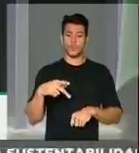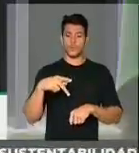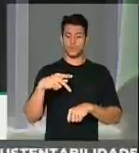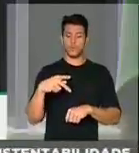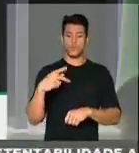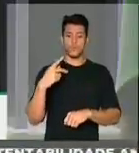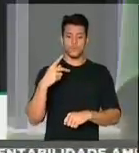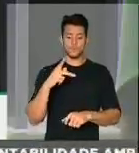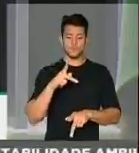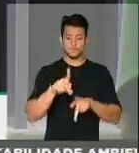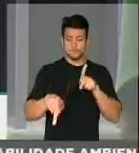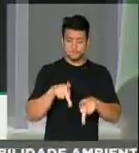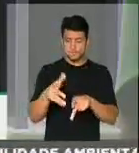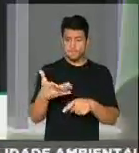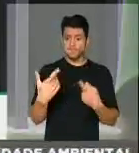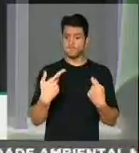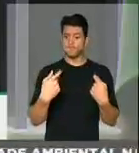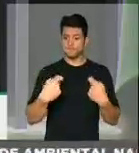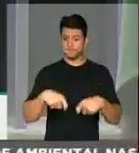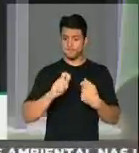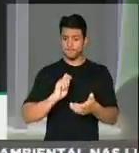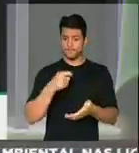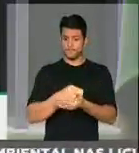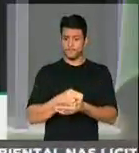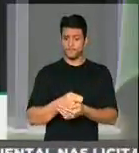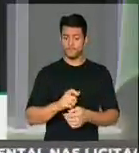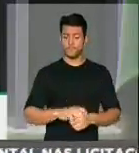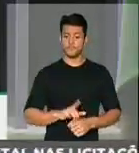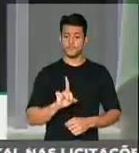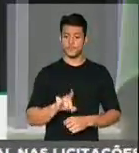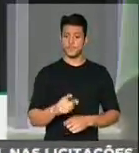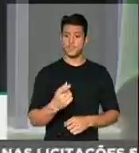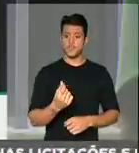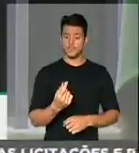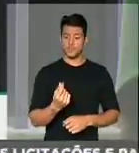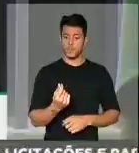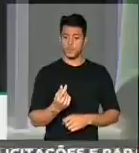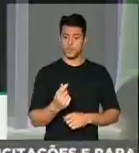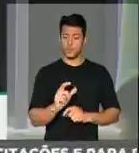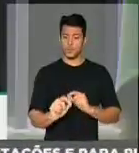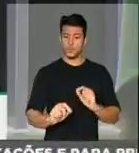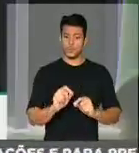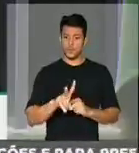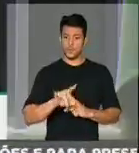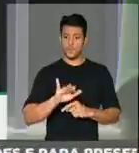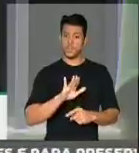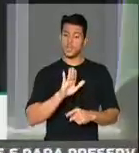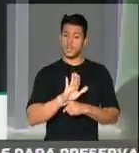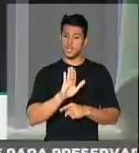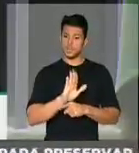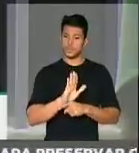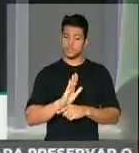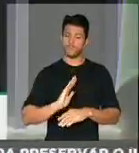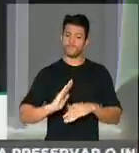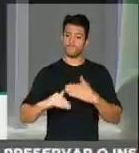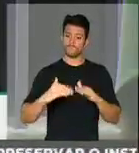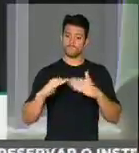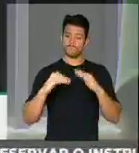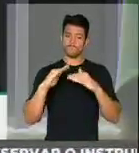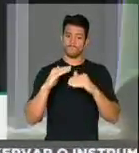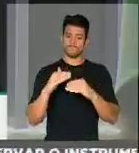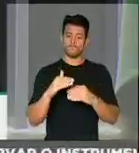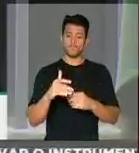com prejuízo. Recurso que certamente ajudaram a eleger muitos dos que aqui